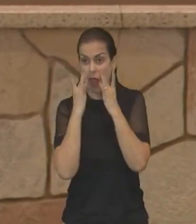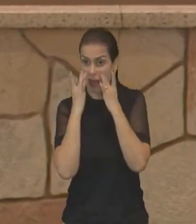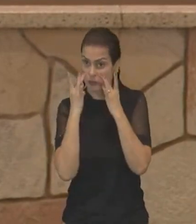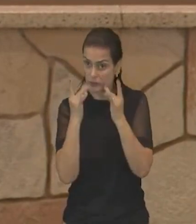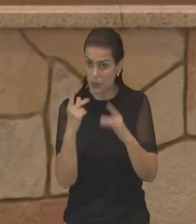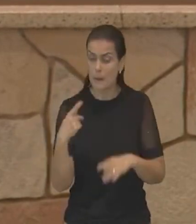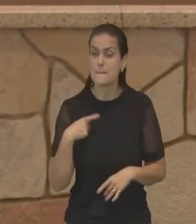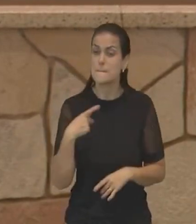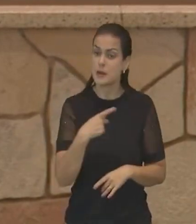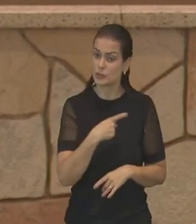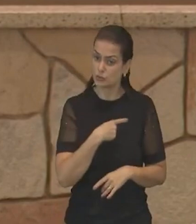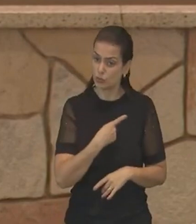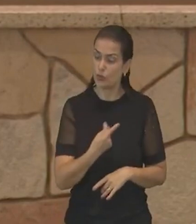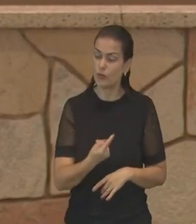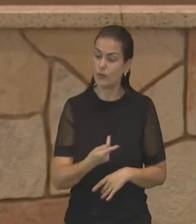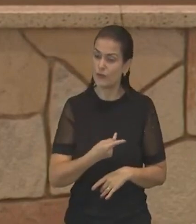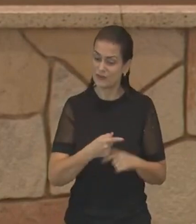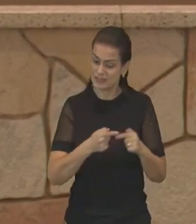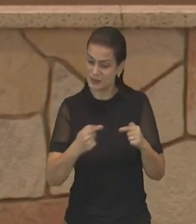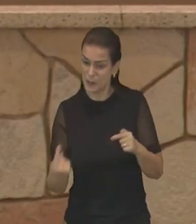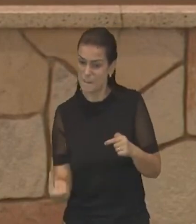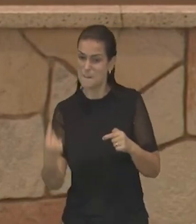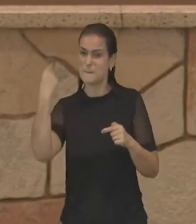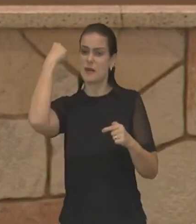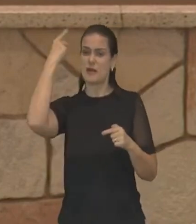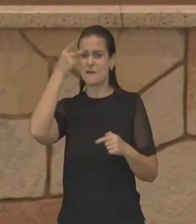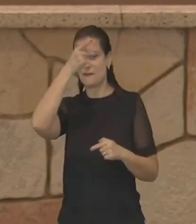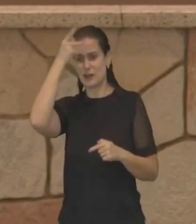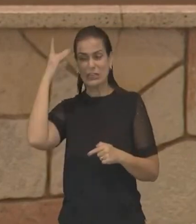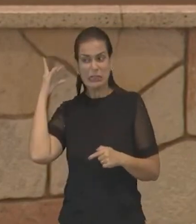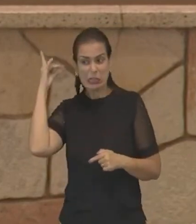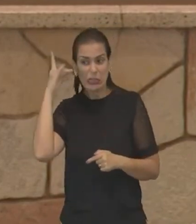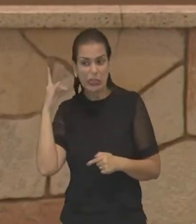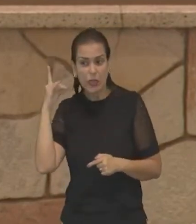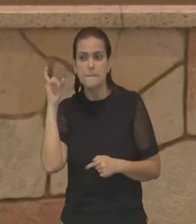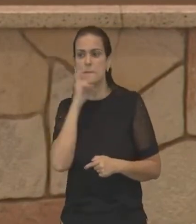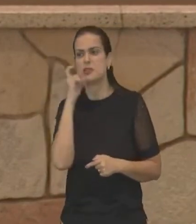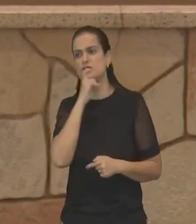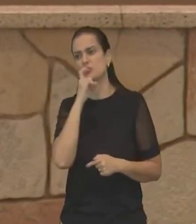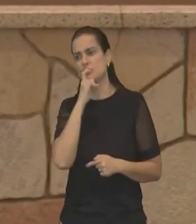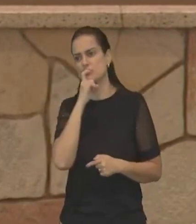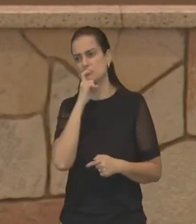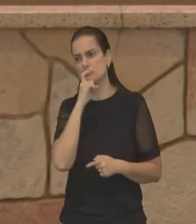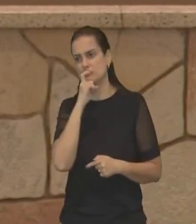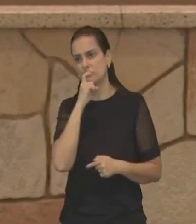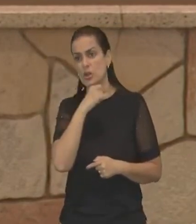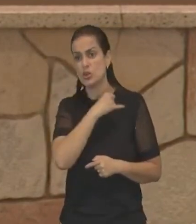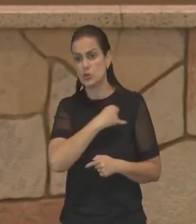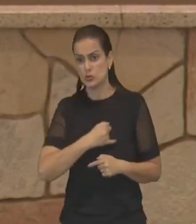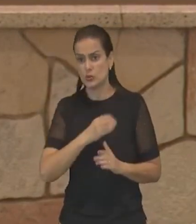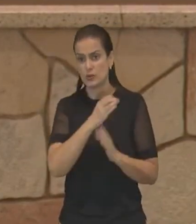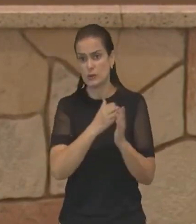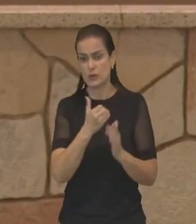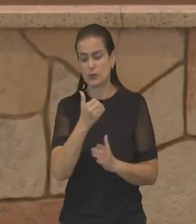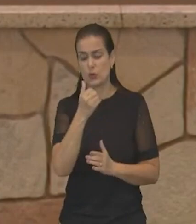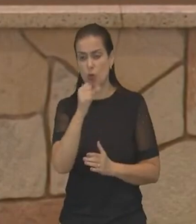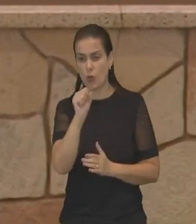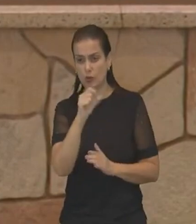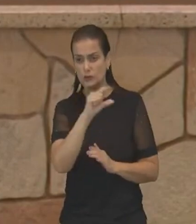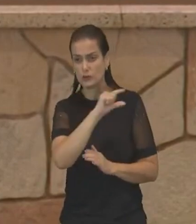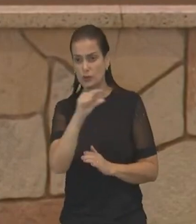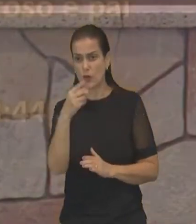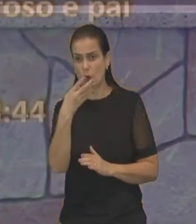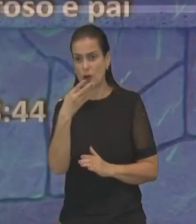disse isso aqui semana passada. Satanás é mentiroso e pai da mentira. João 8,44. Vós sois